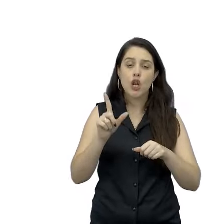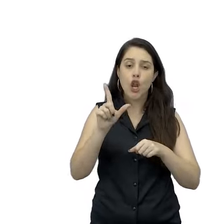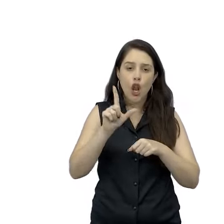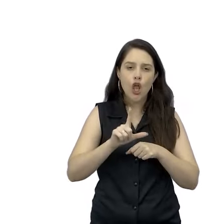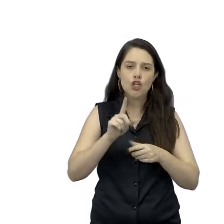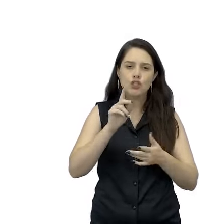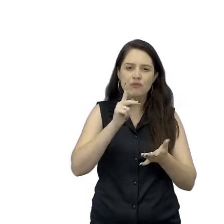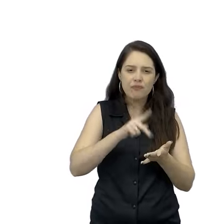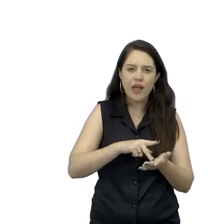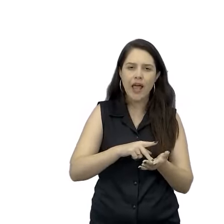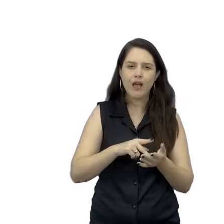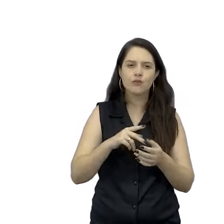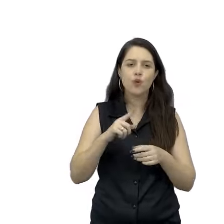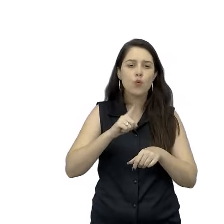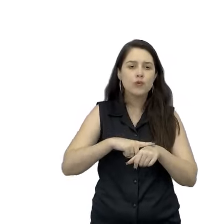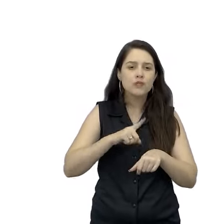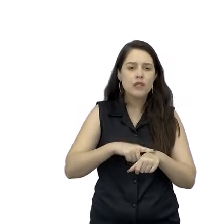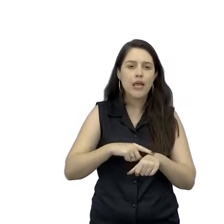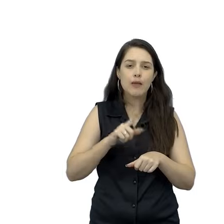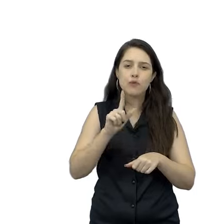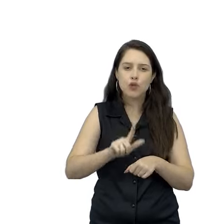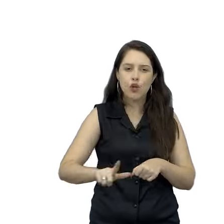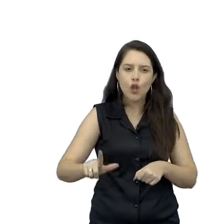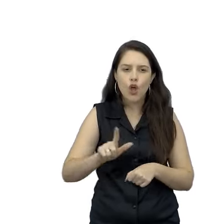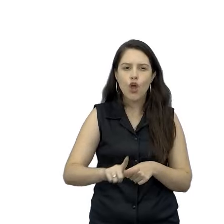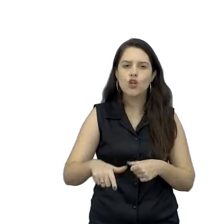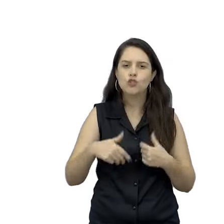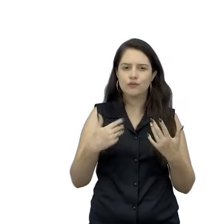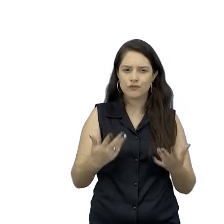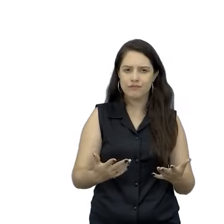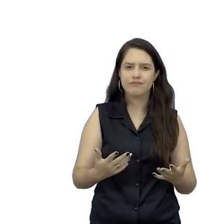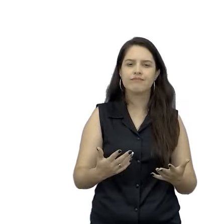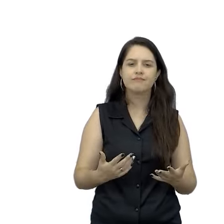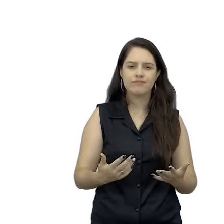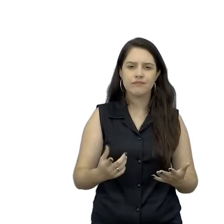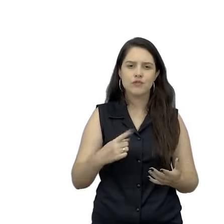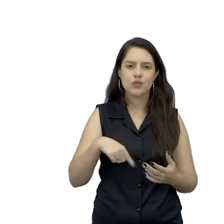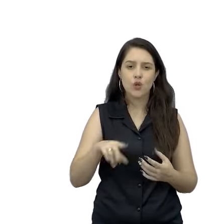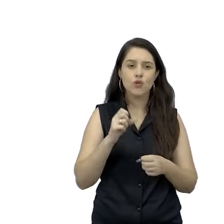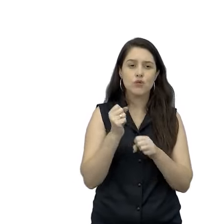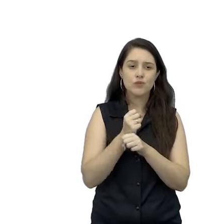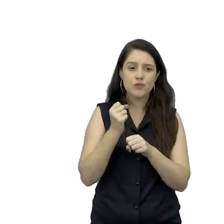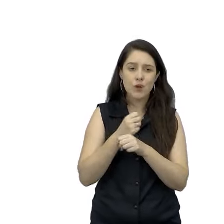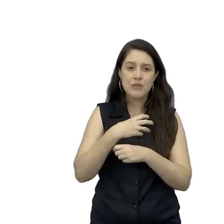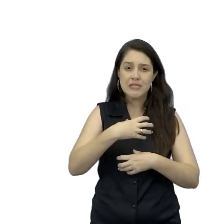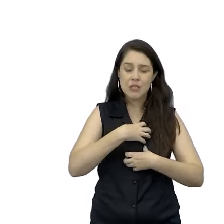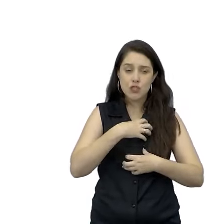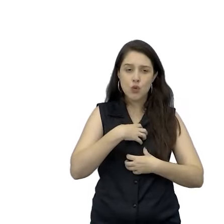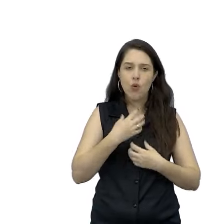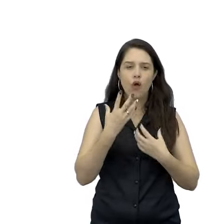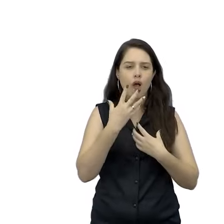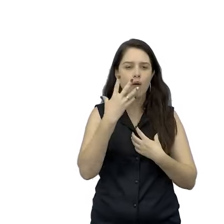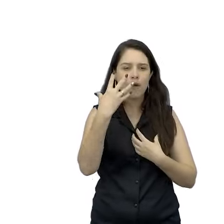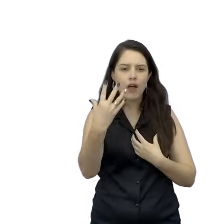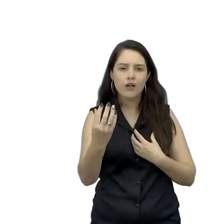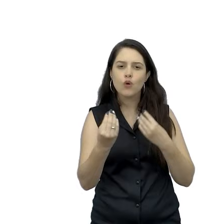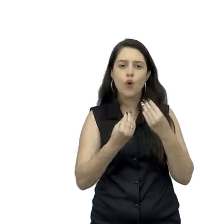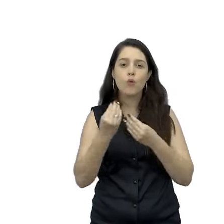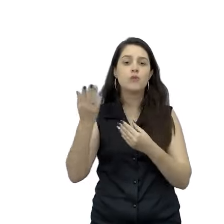né, o tempo cronológico, né, ou o tempo relógio, enfim. Na construção do sentido romance do conto do